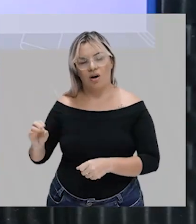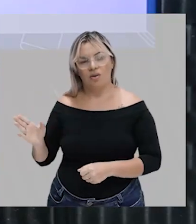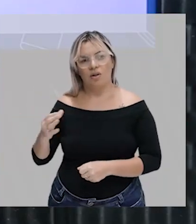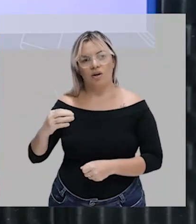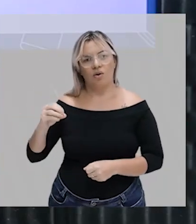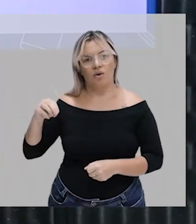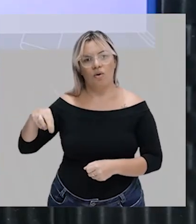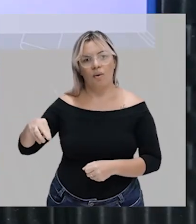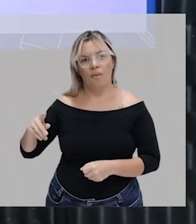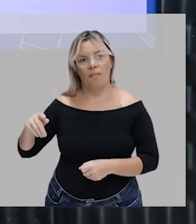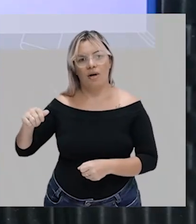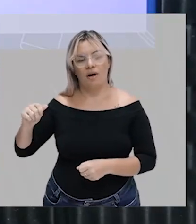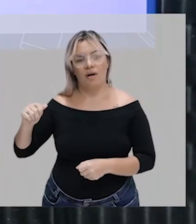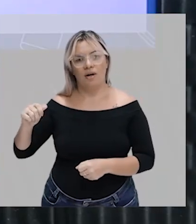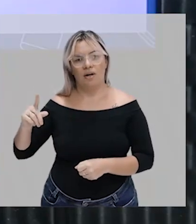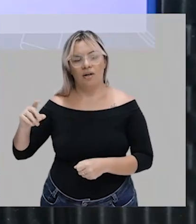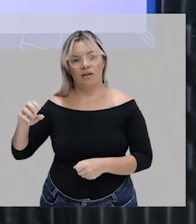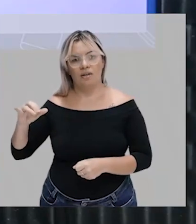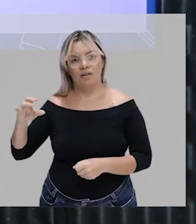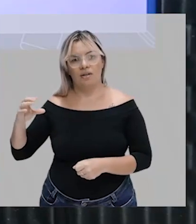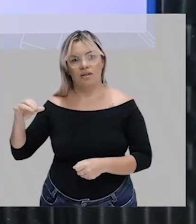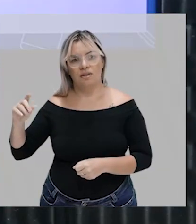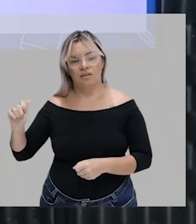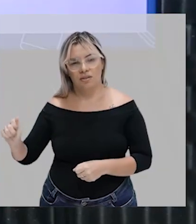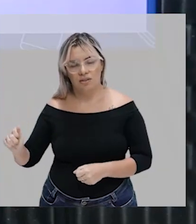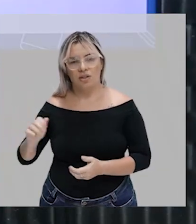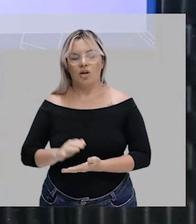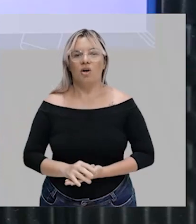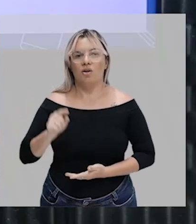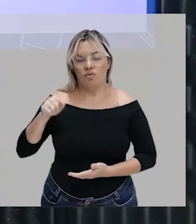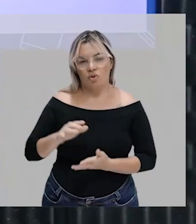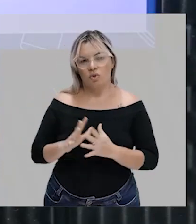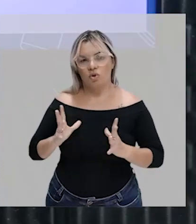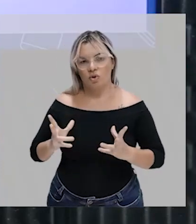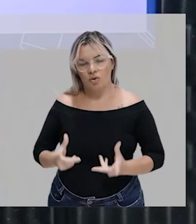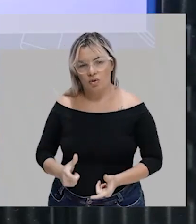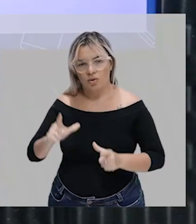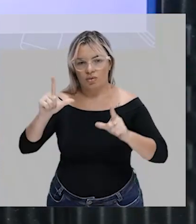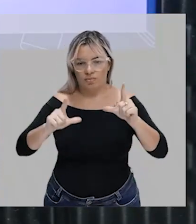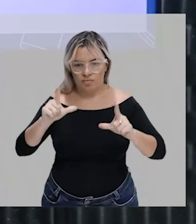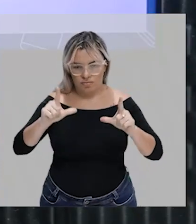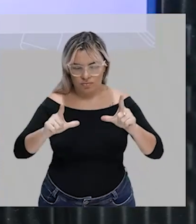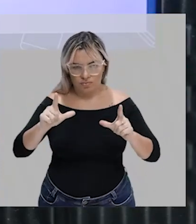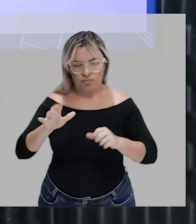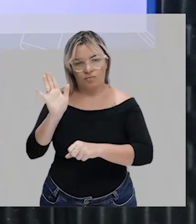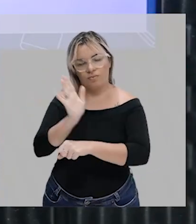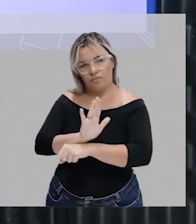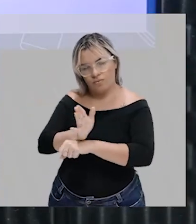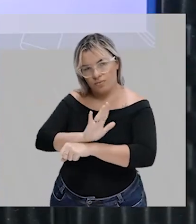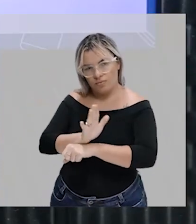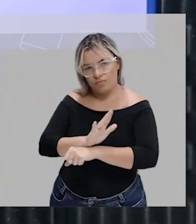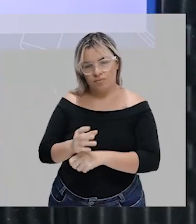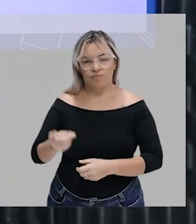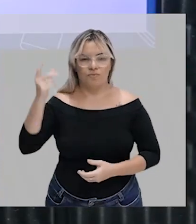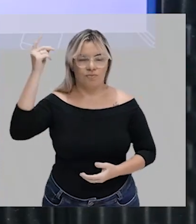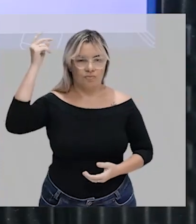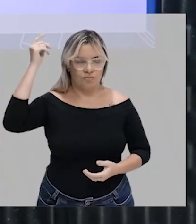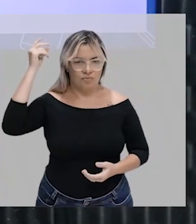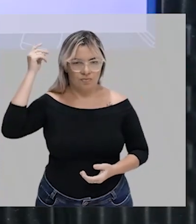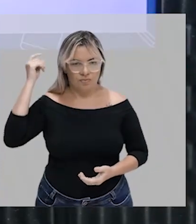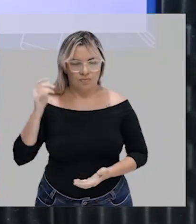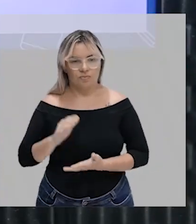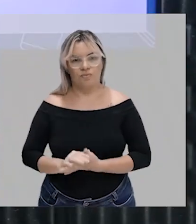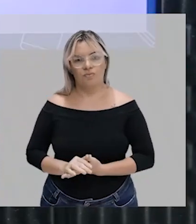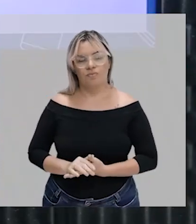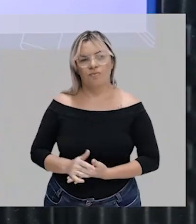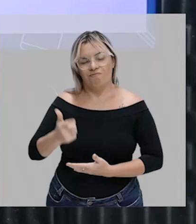vezes que eu assisto várias vezes, né? Todas as vezes que a gente assiste o Alto da Compadecida, que é um filme antigo e que